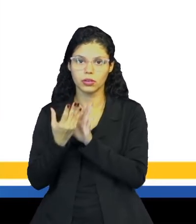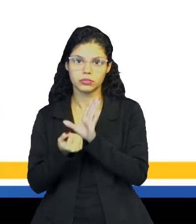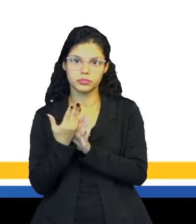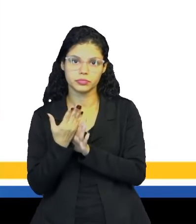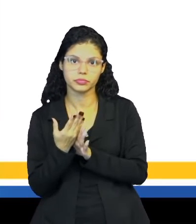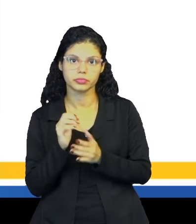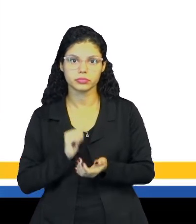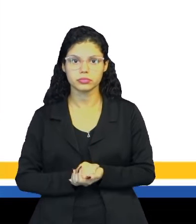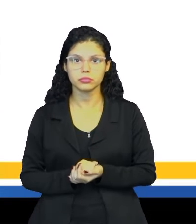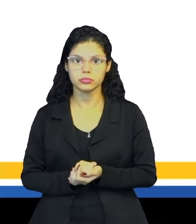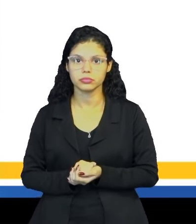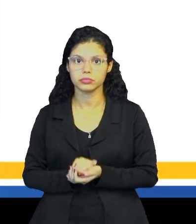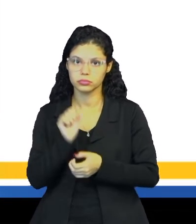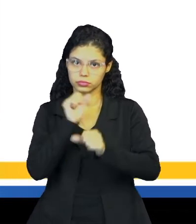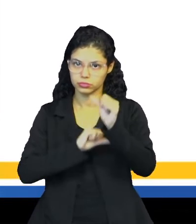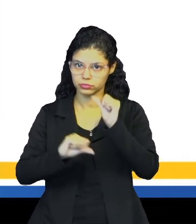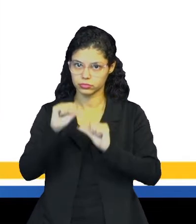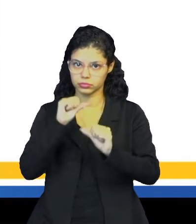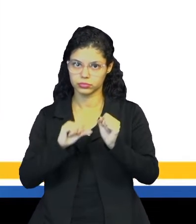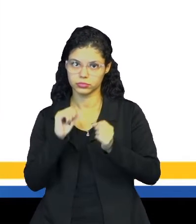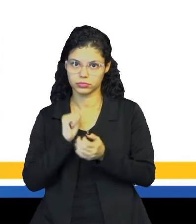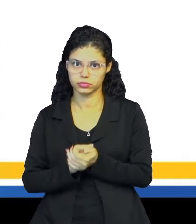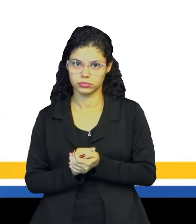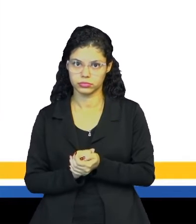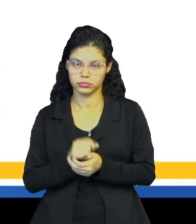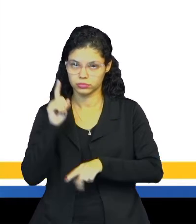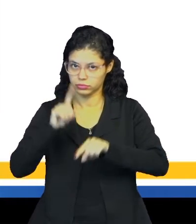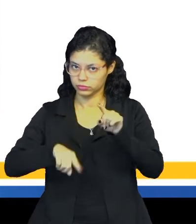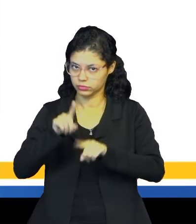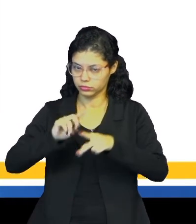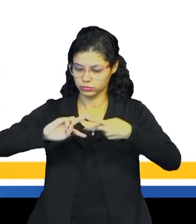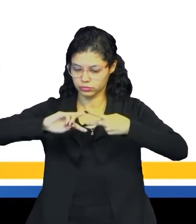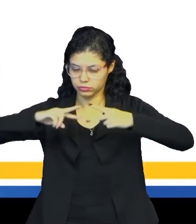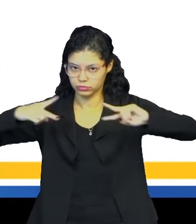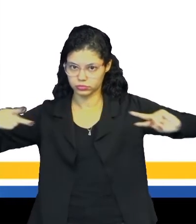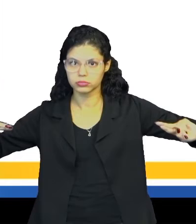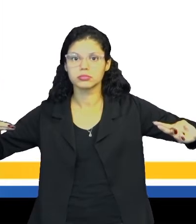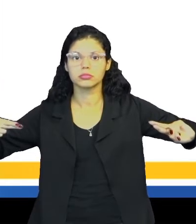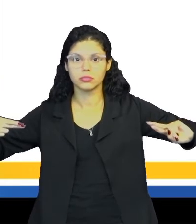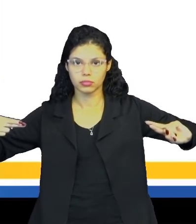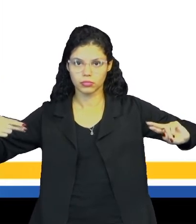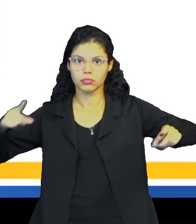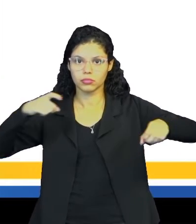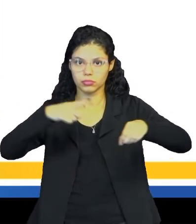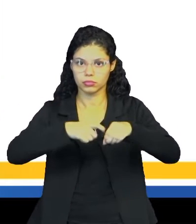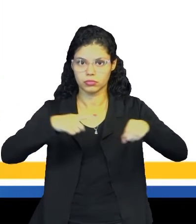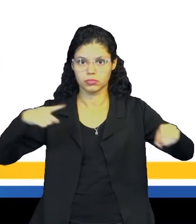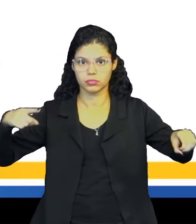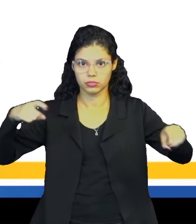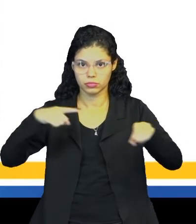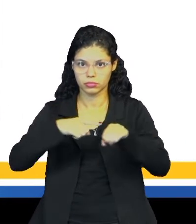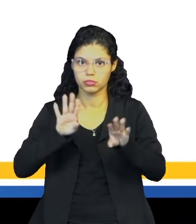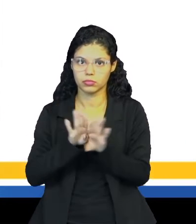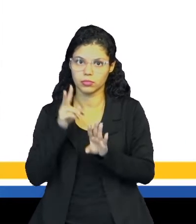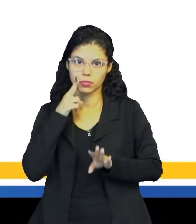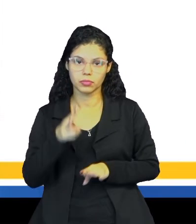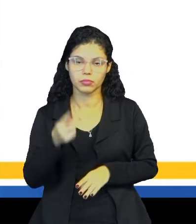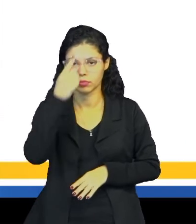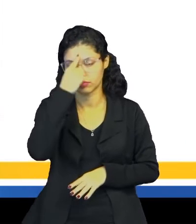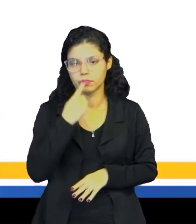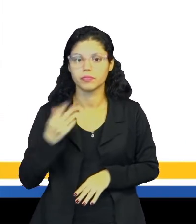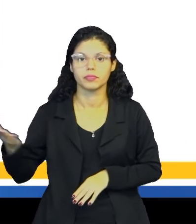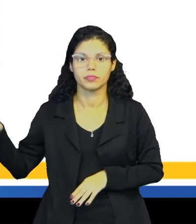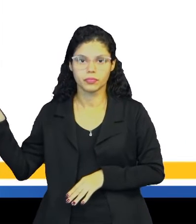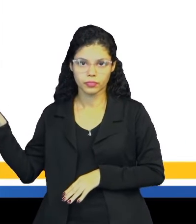ou seja, eles fazem a troca de material genético, ou seja, os gametas masculinos e femininos. Conforme vocês estão vendo a